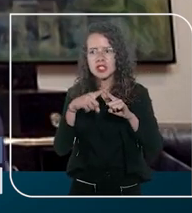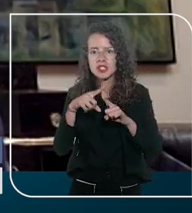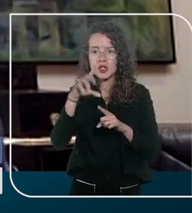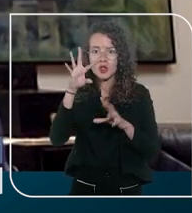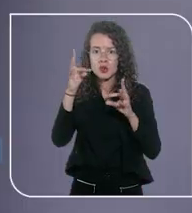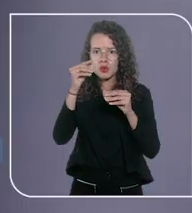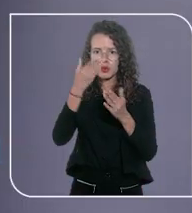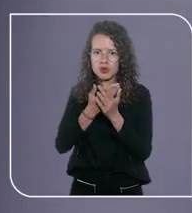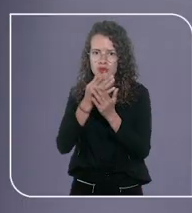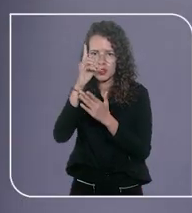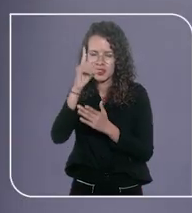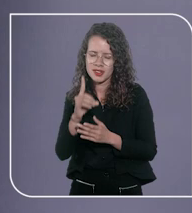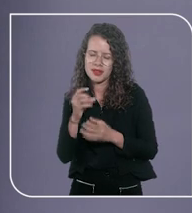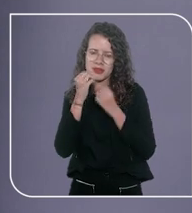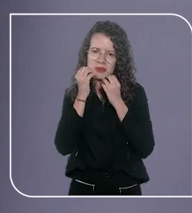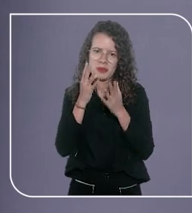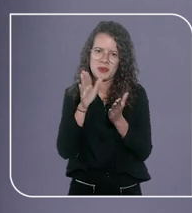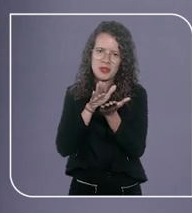todo o Brasil.